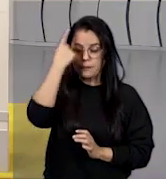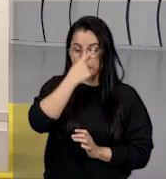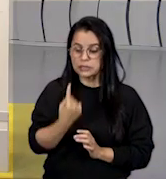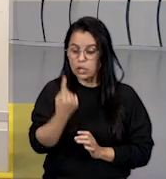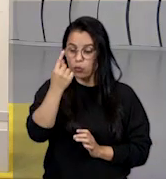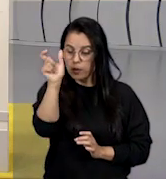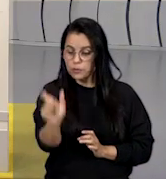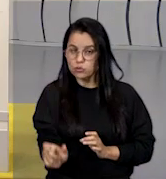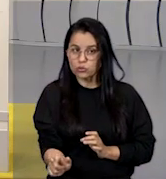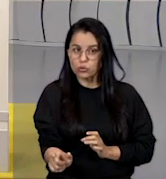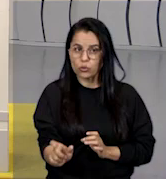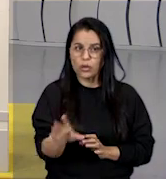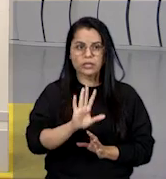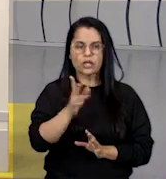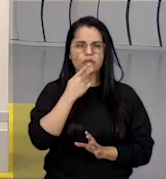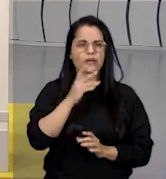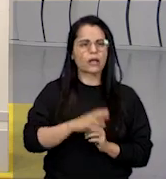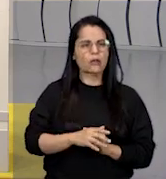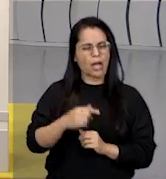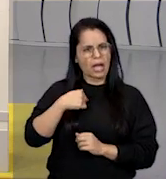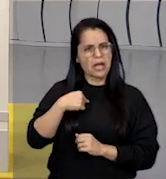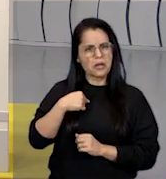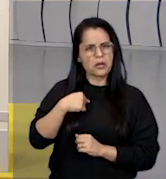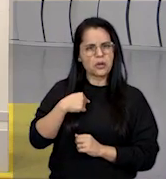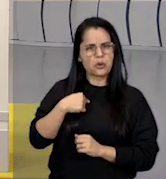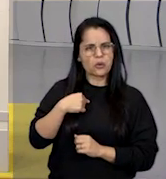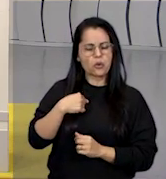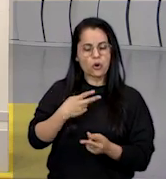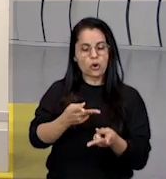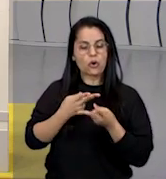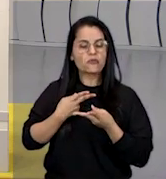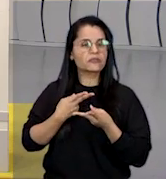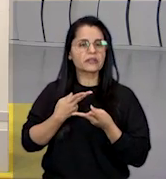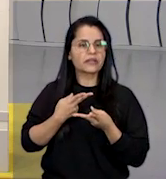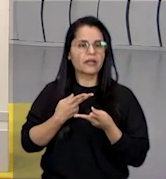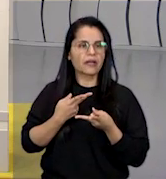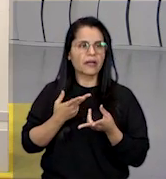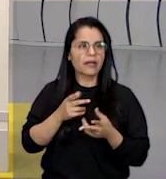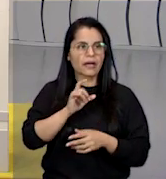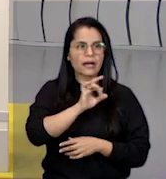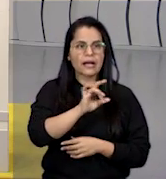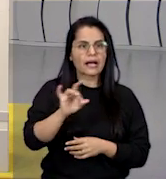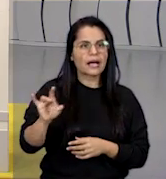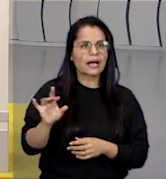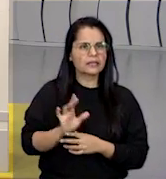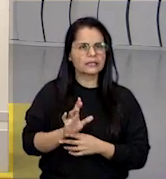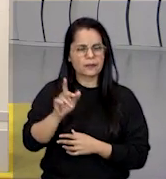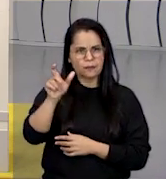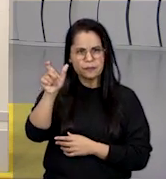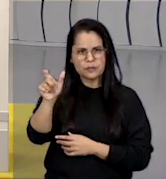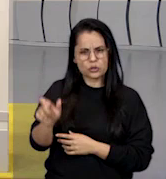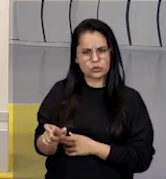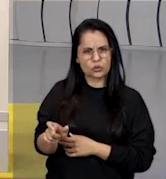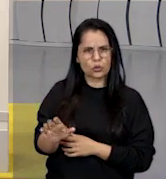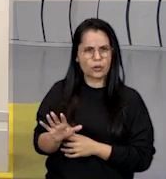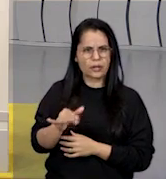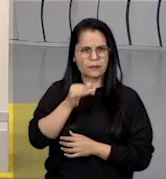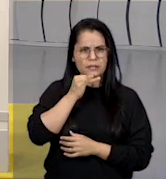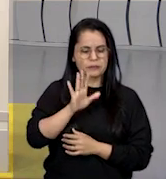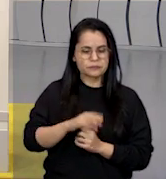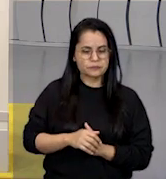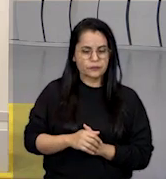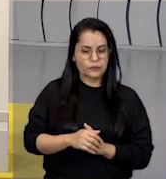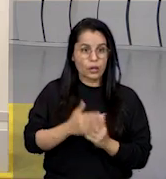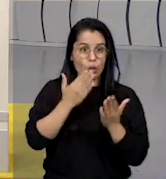cada pessoa. Em vez de falar assim, eu convidei, cada pessoa, vamos dar outro exemplo. O